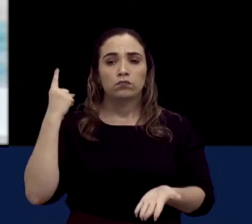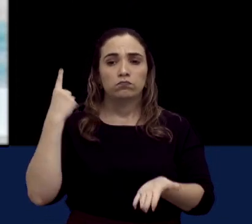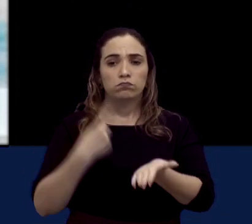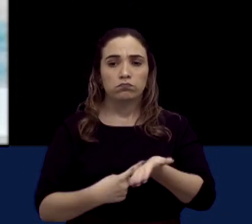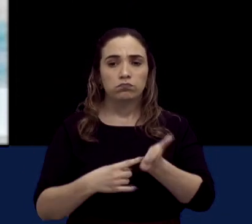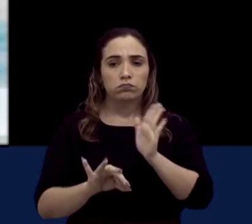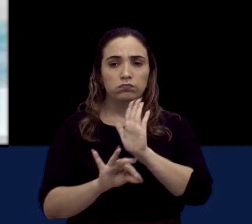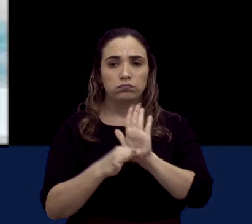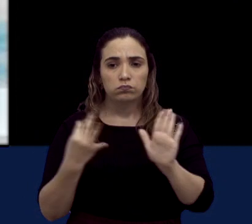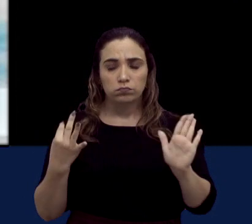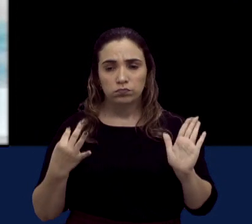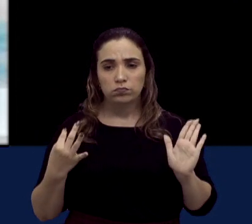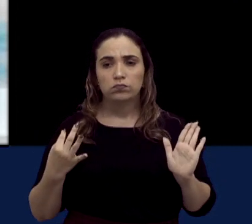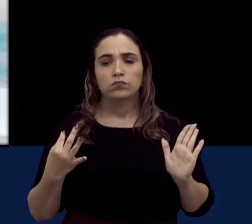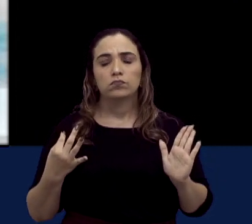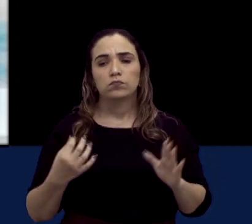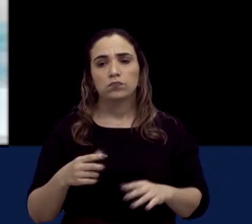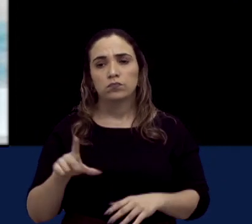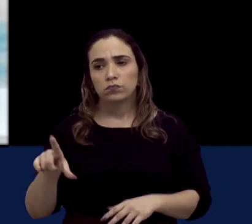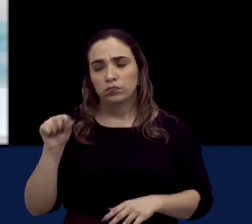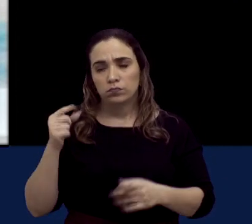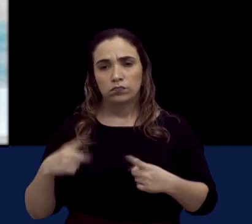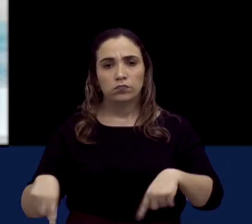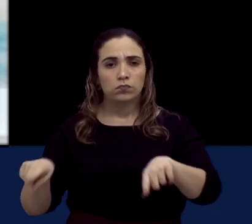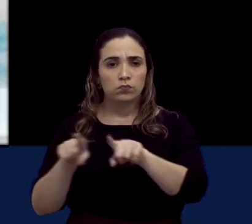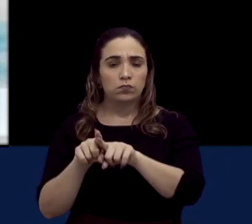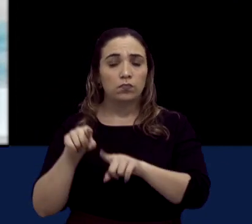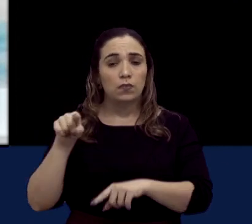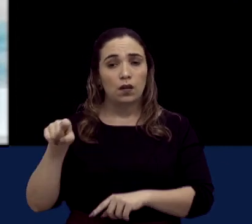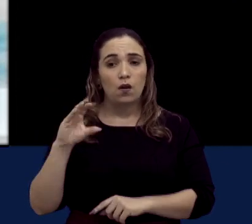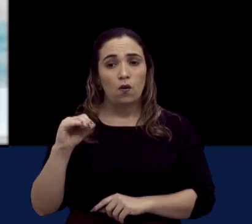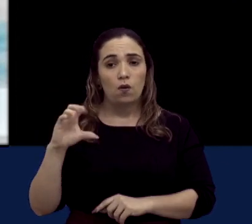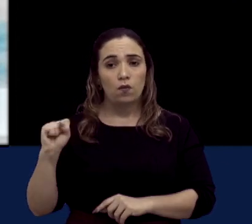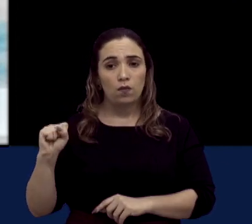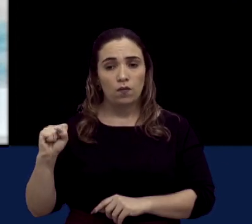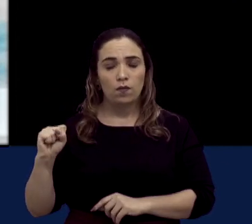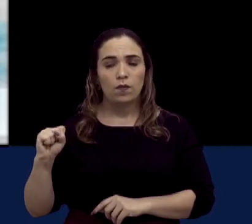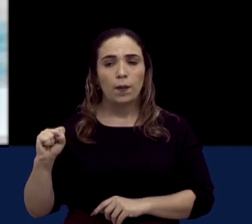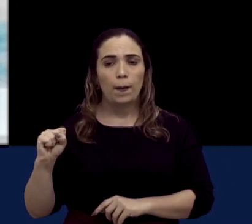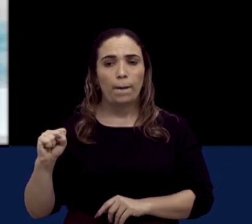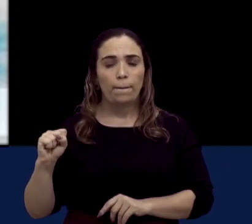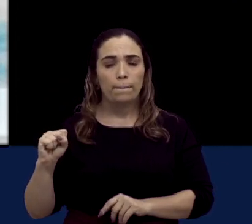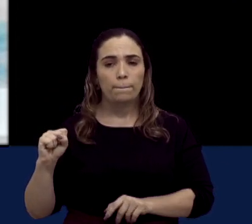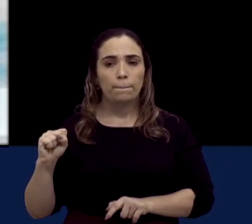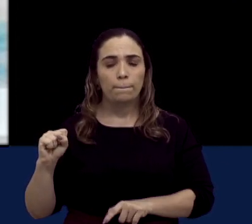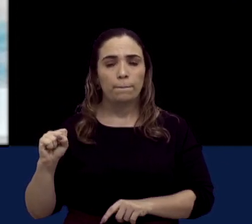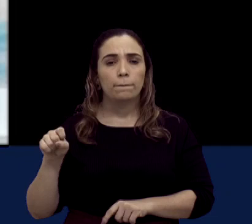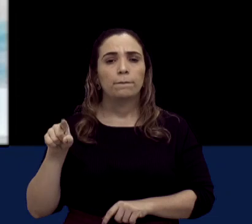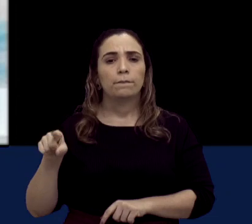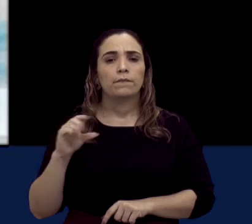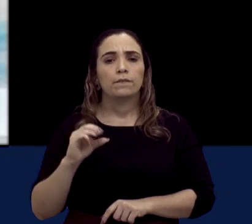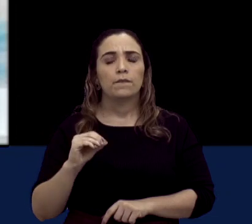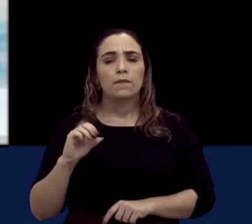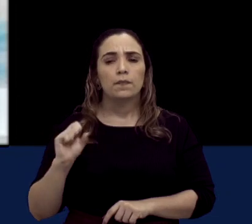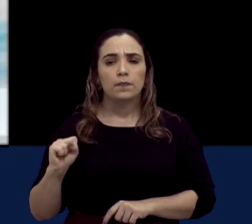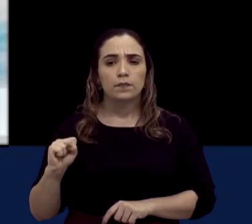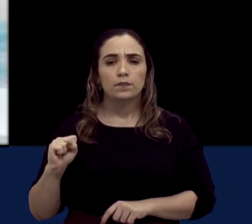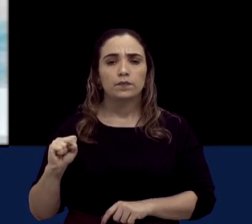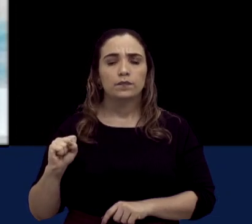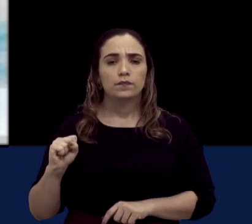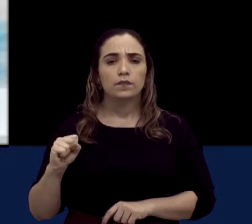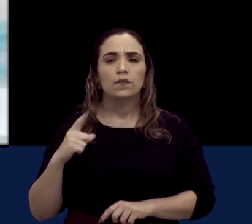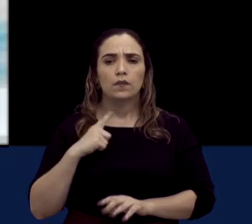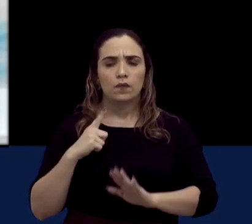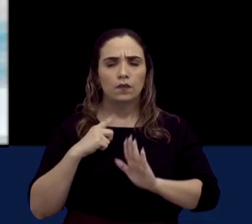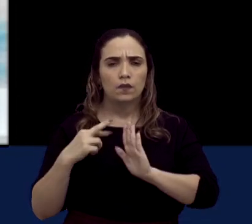com uma instituição denominada organização social. Para uma instituição ser organização social,